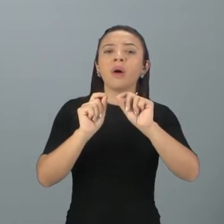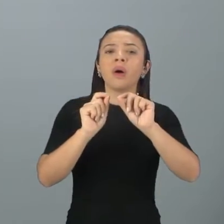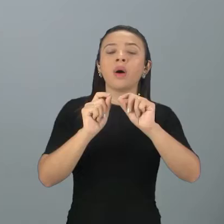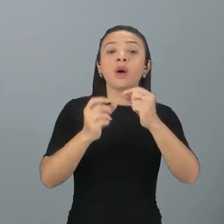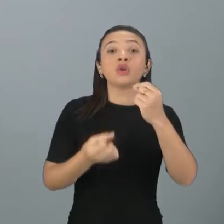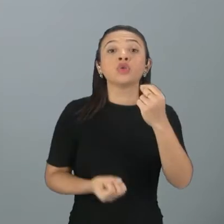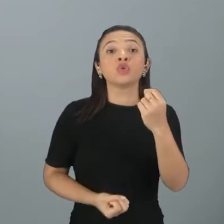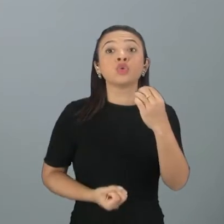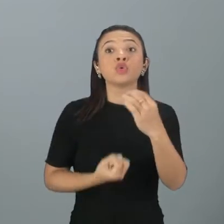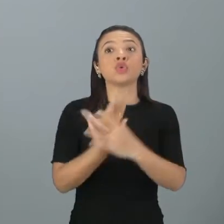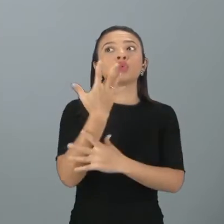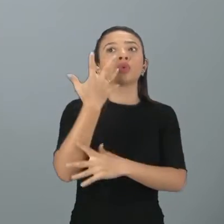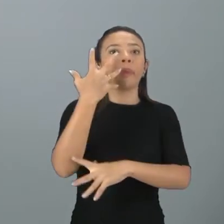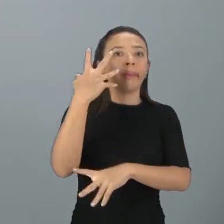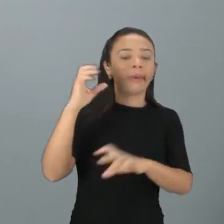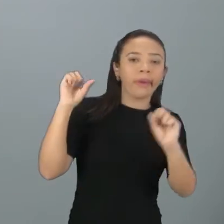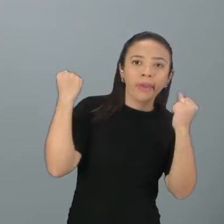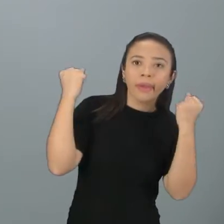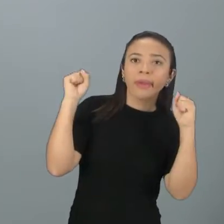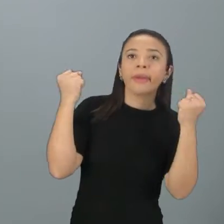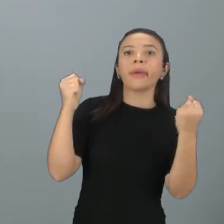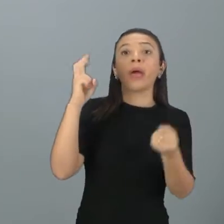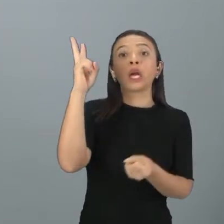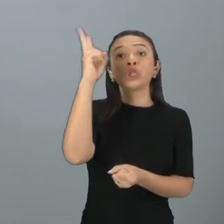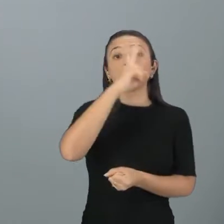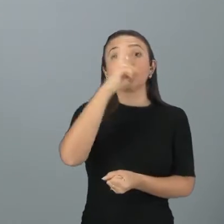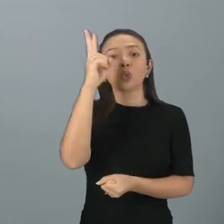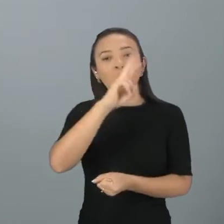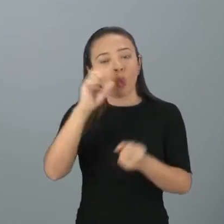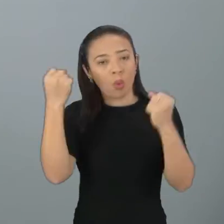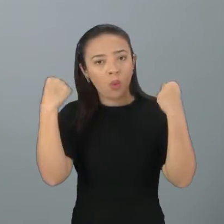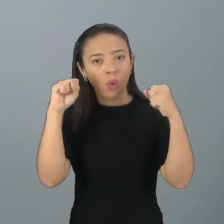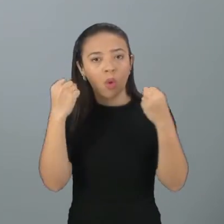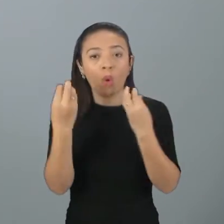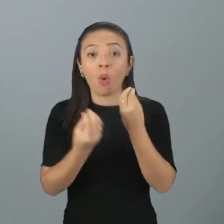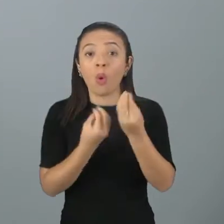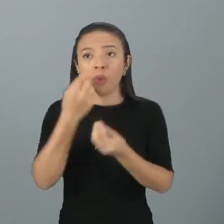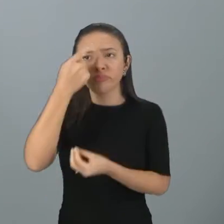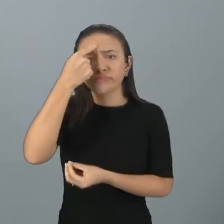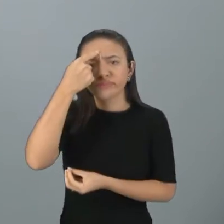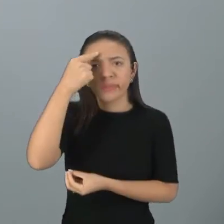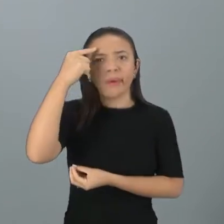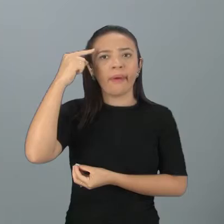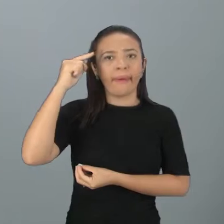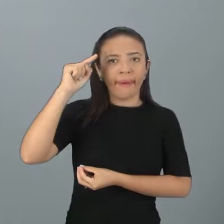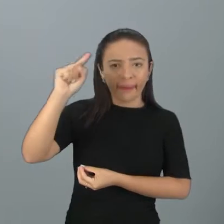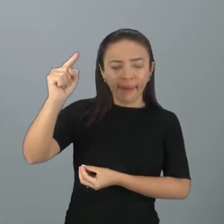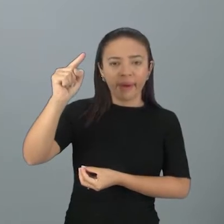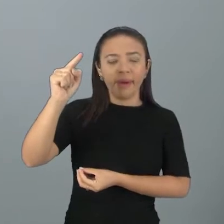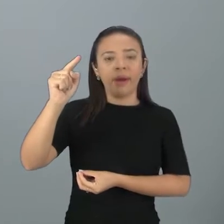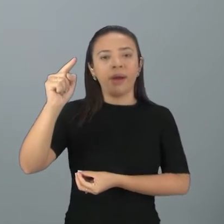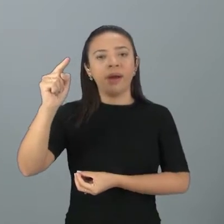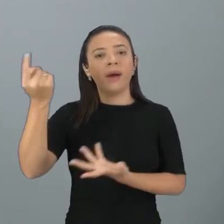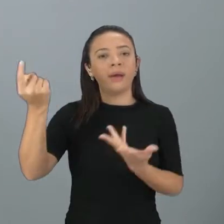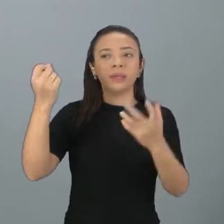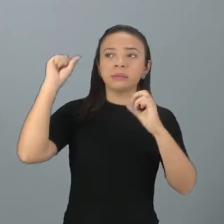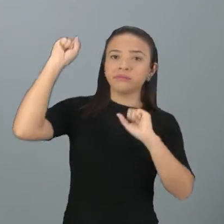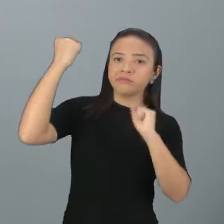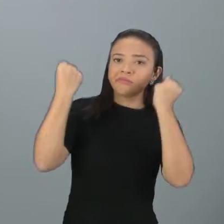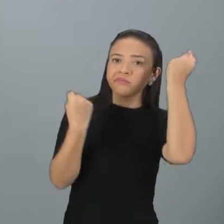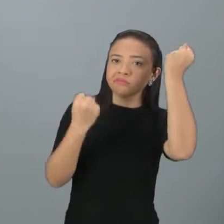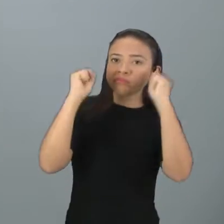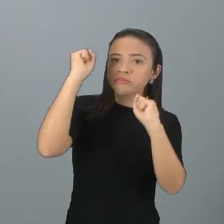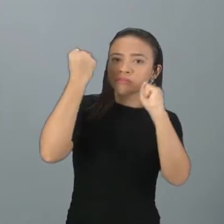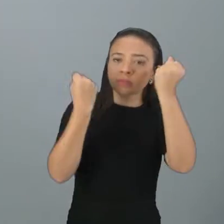educação física, a tão falada história da educação física, como foi criada essas atividades físicas,